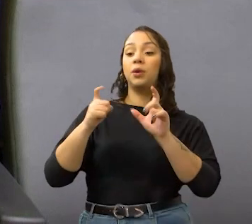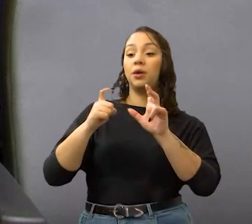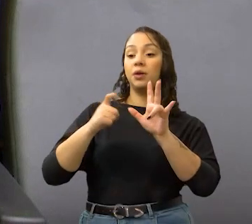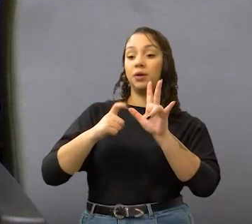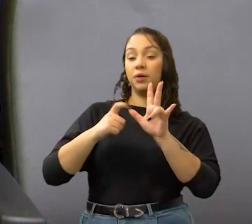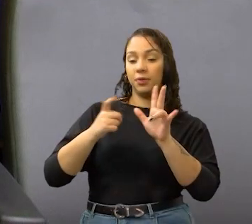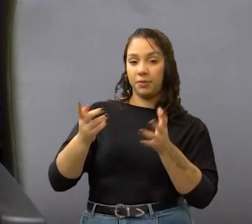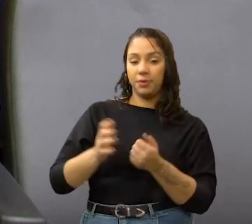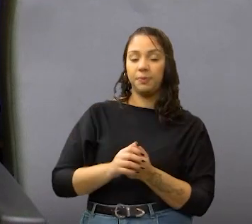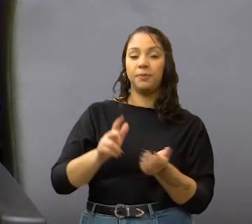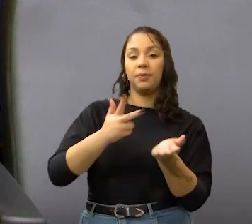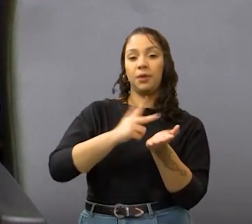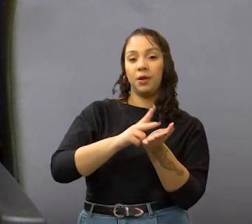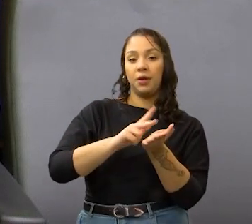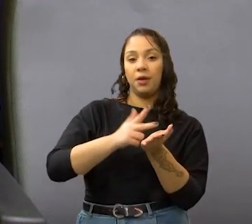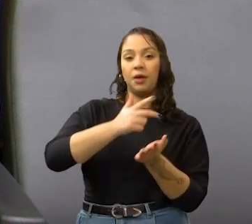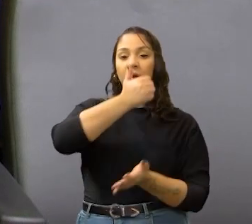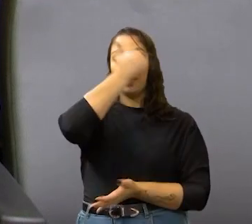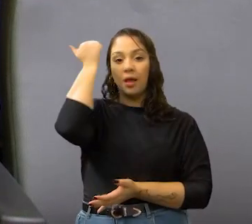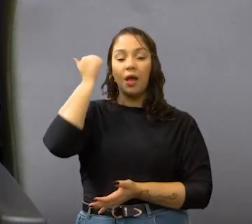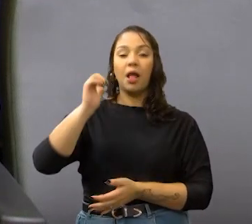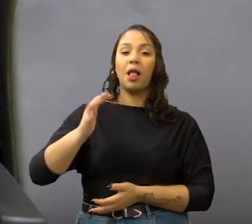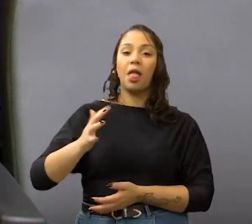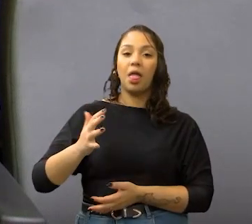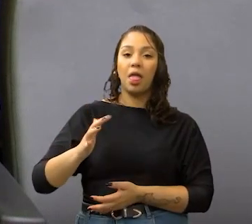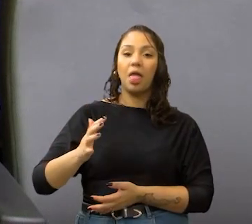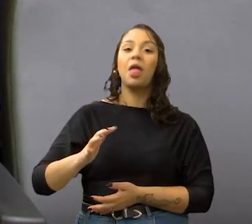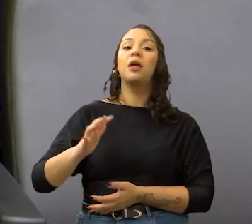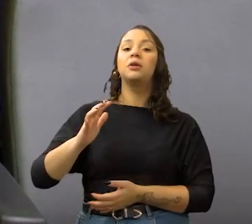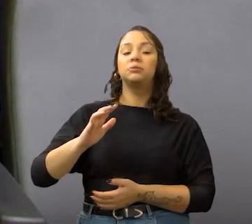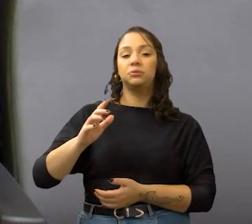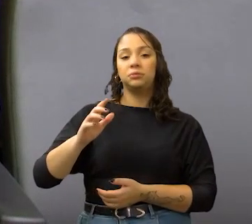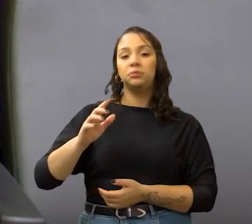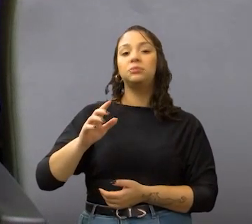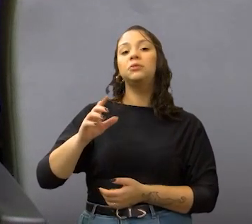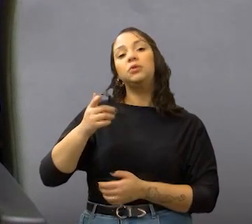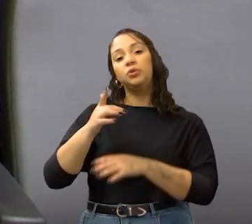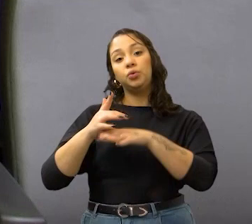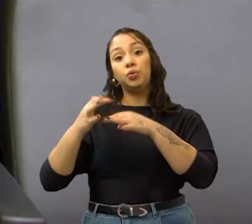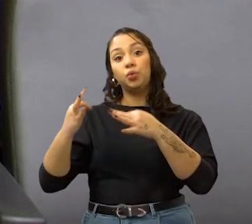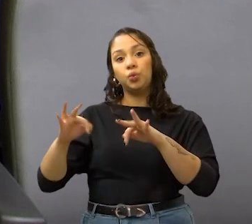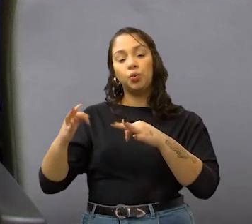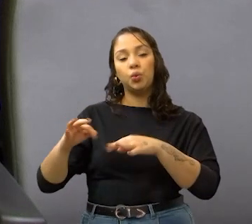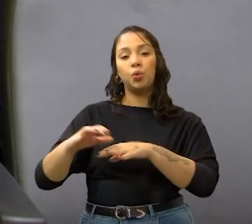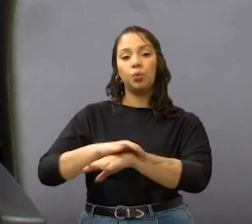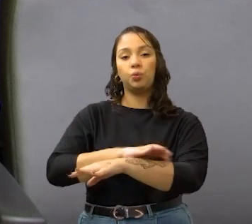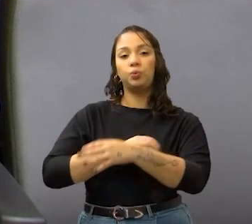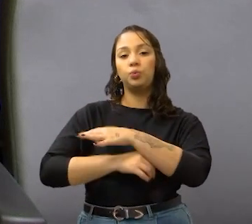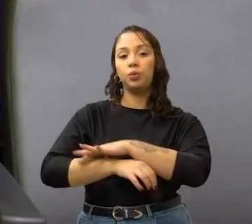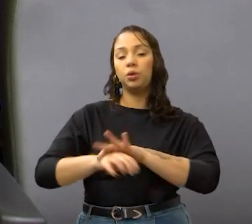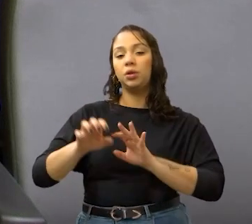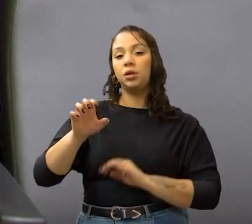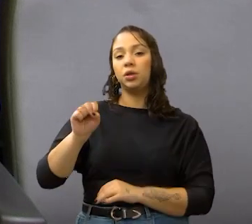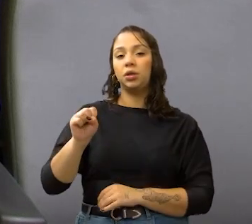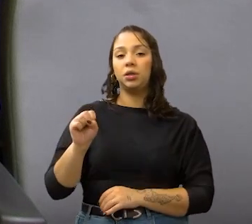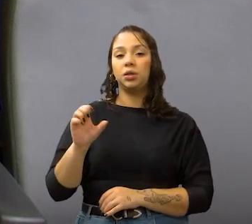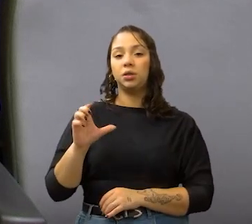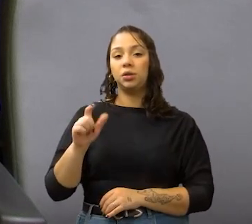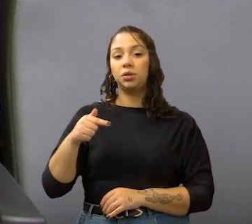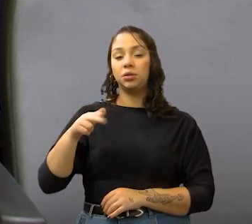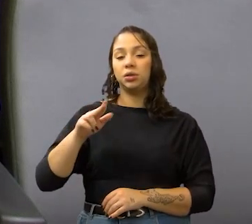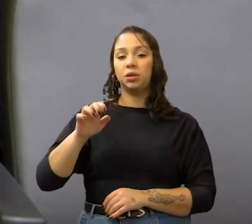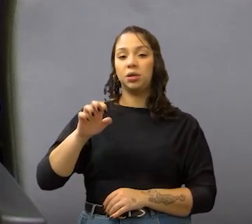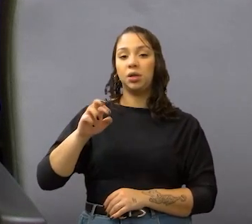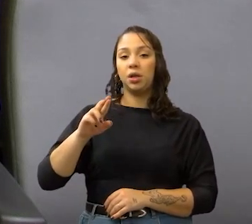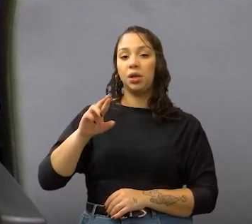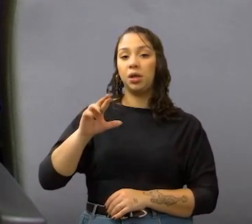cannabis medicinal: epilepsia, Alzheimer, Parkinson, esquizofrenia, dores neuropáticas, esclerose múltipla,